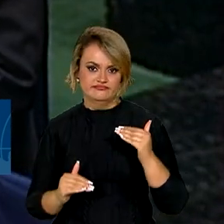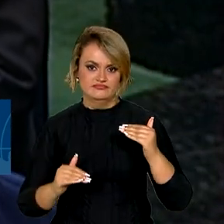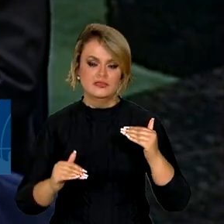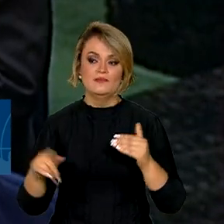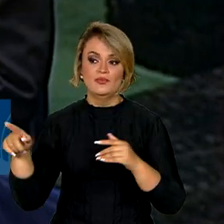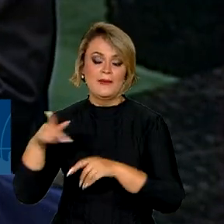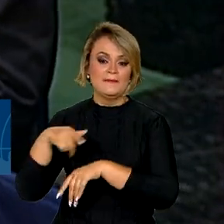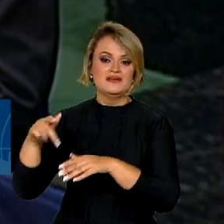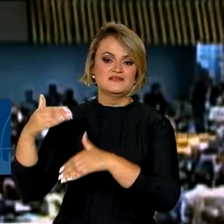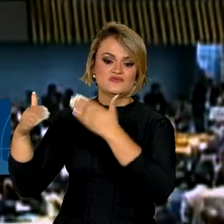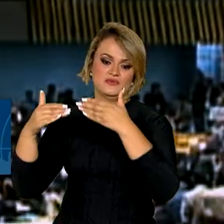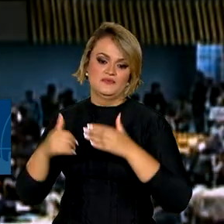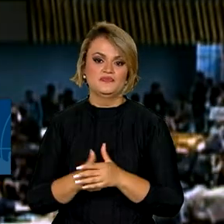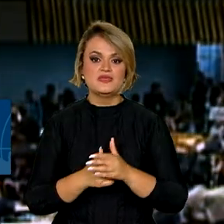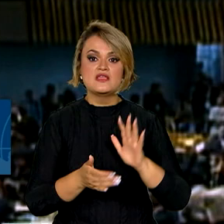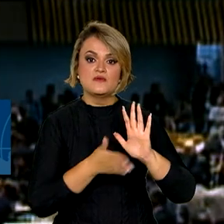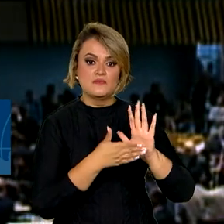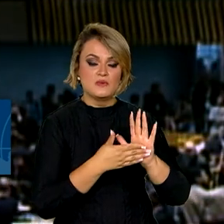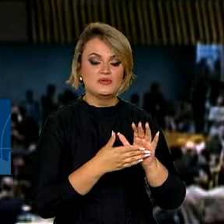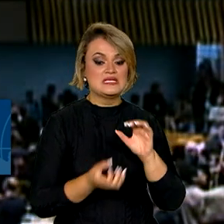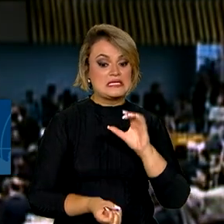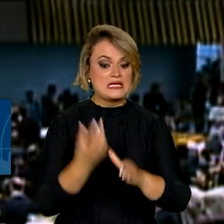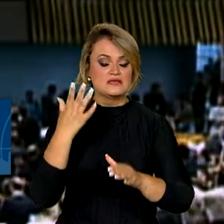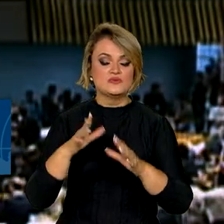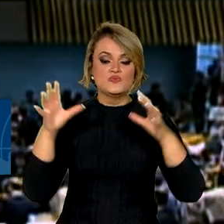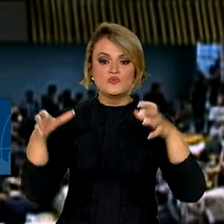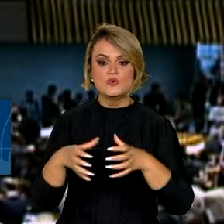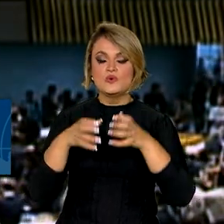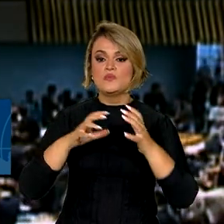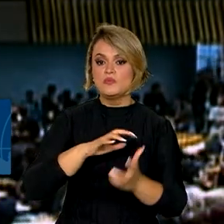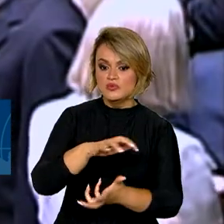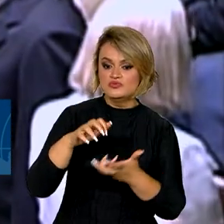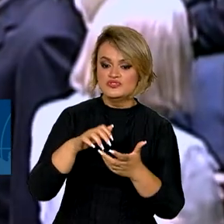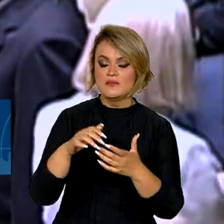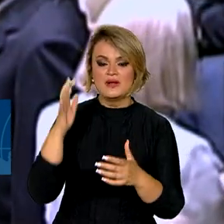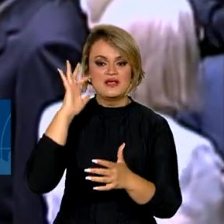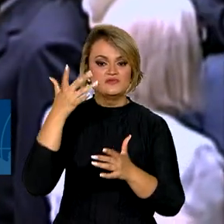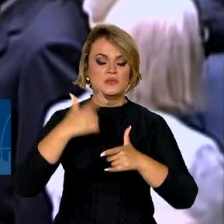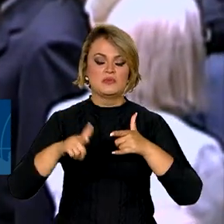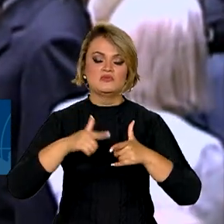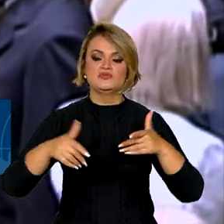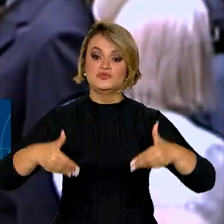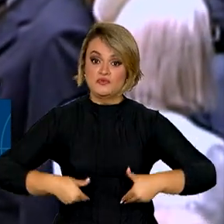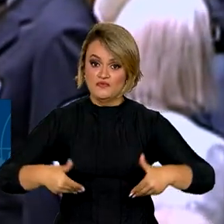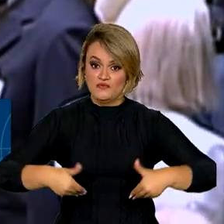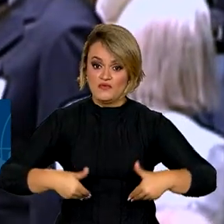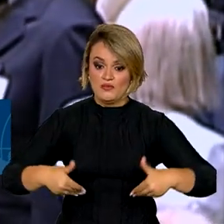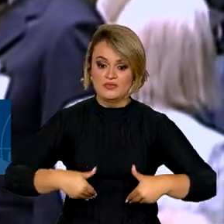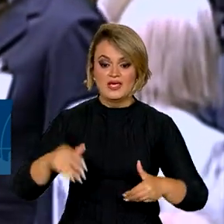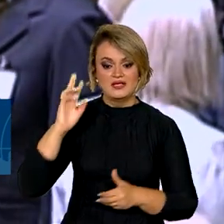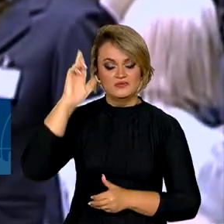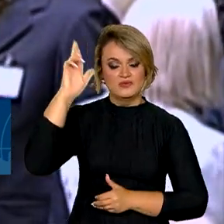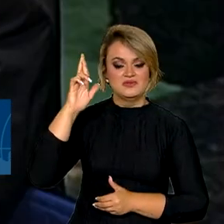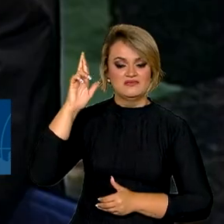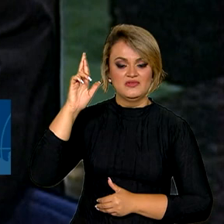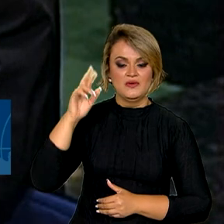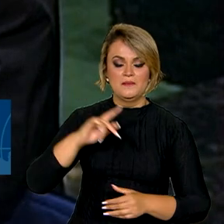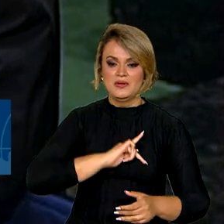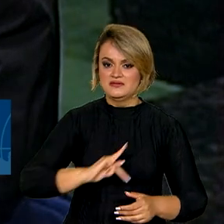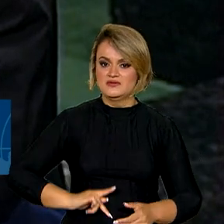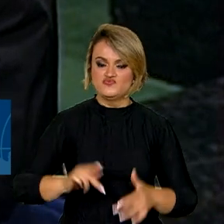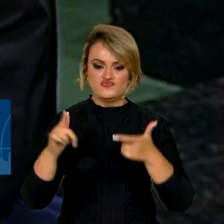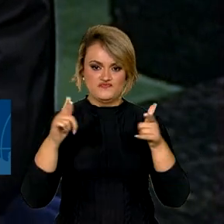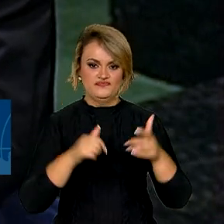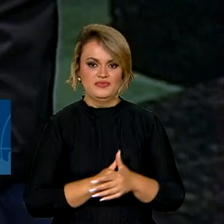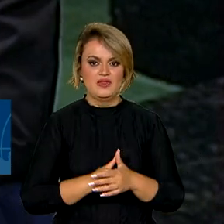em desenvolvimento. E propôs a criação de um Comitê Mundial contra a Fome, integrado por chefes de Estado.